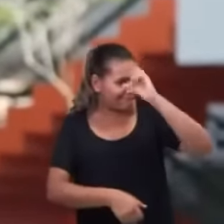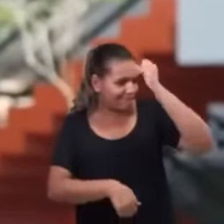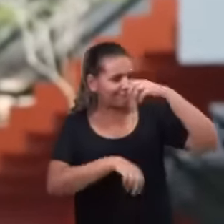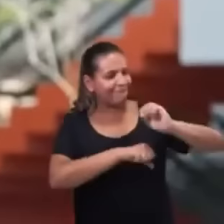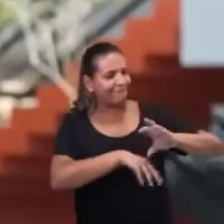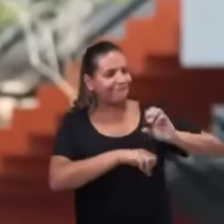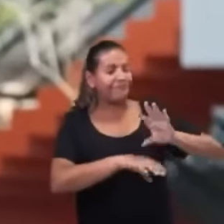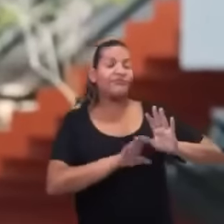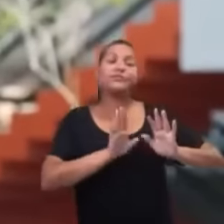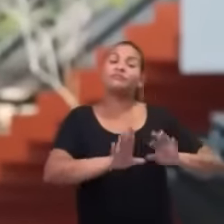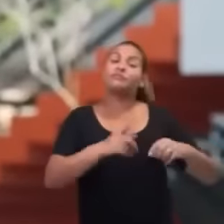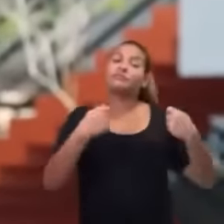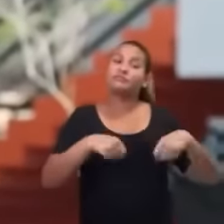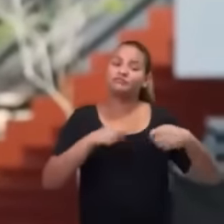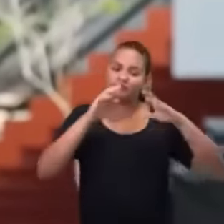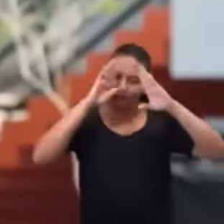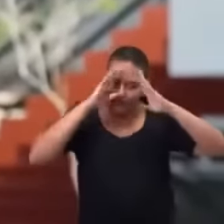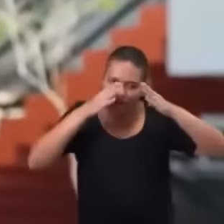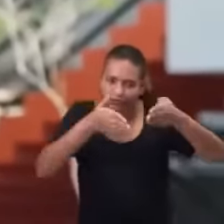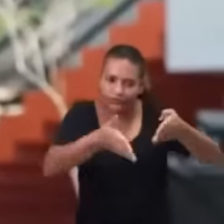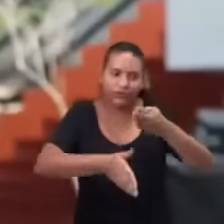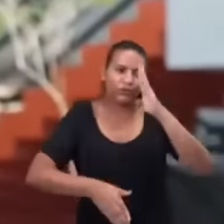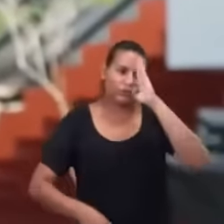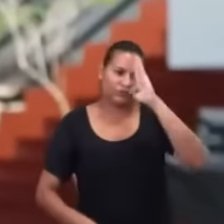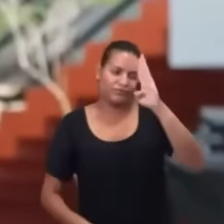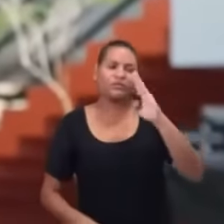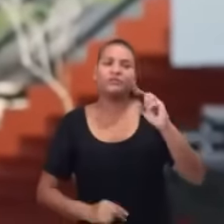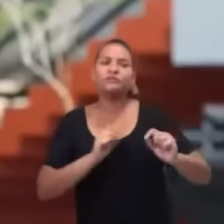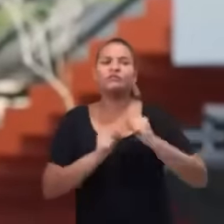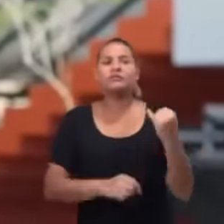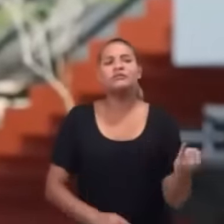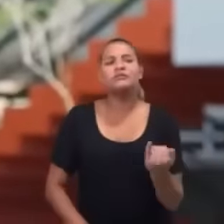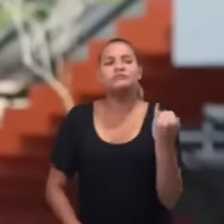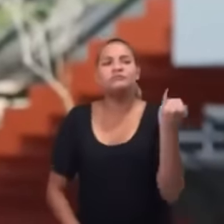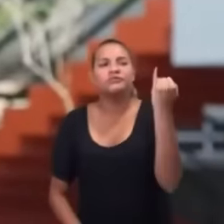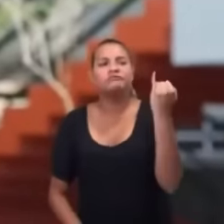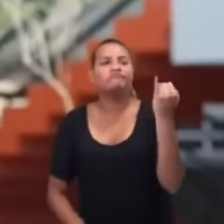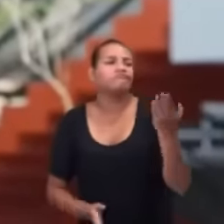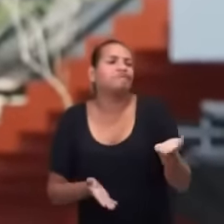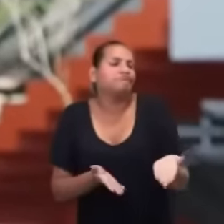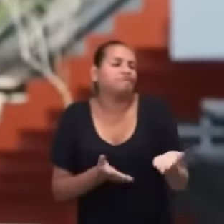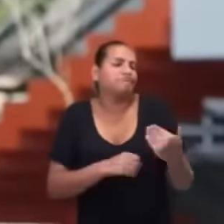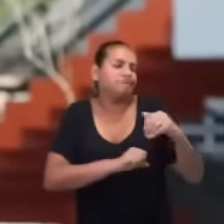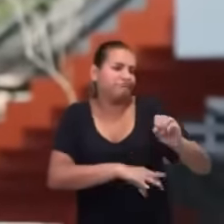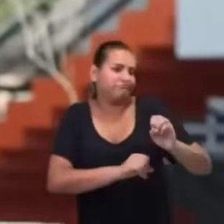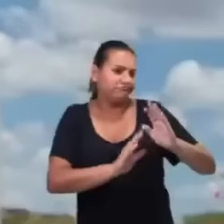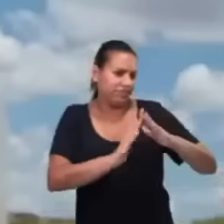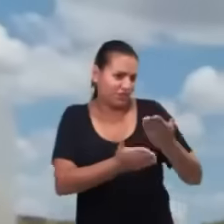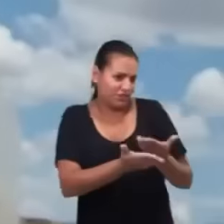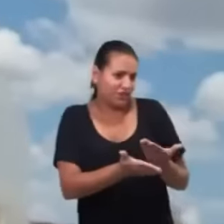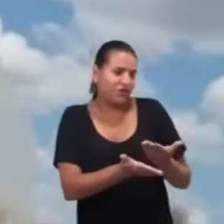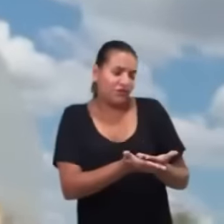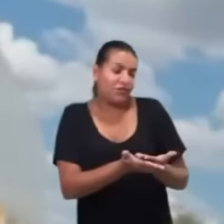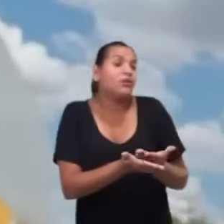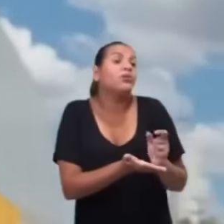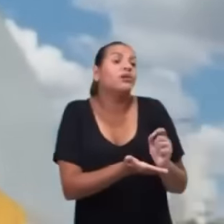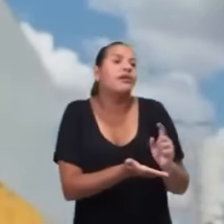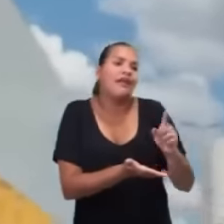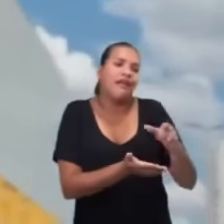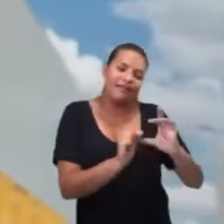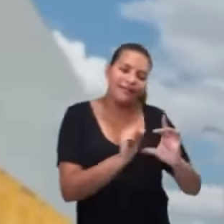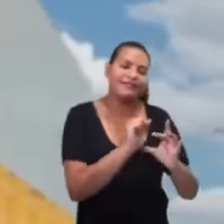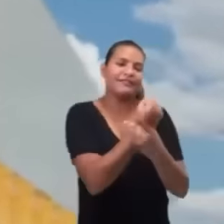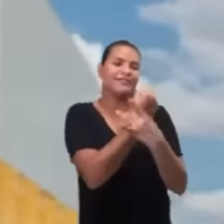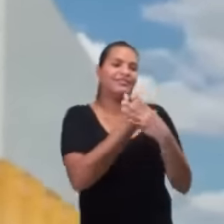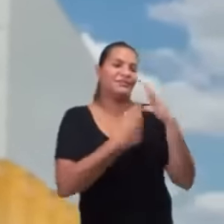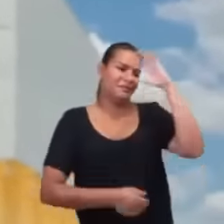que ter principalmente um foco do que é a essência, a importância principal da escola, que é garantir o aprendizado.